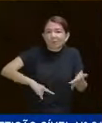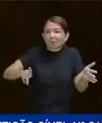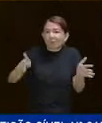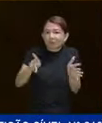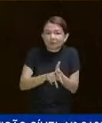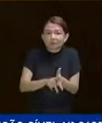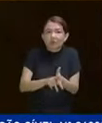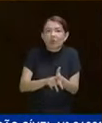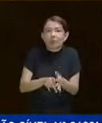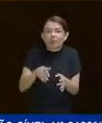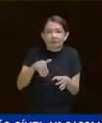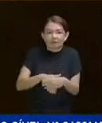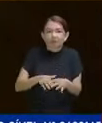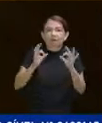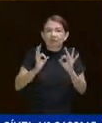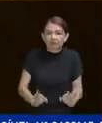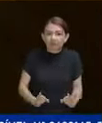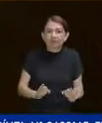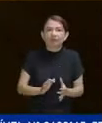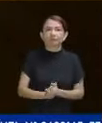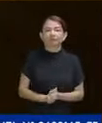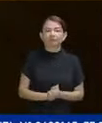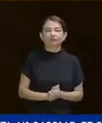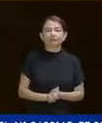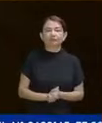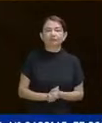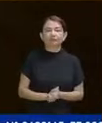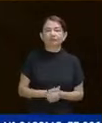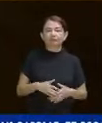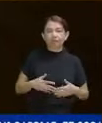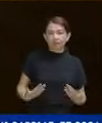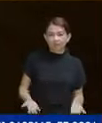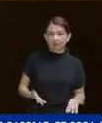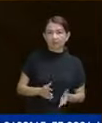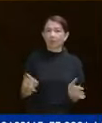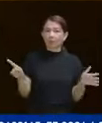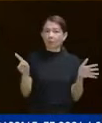virtude da renúncia e pela homologação